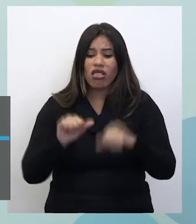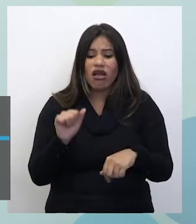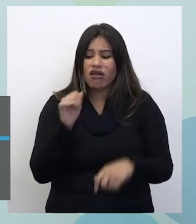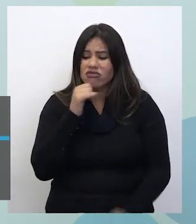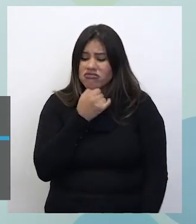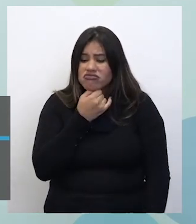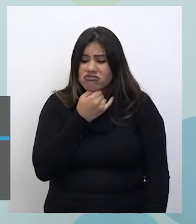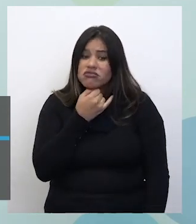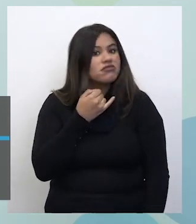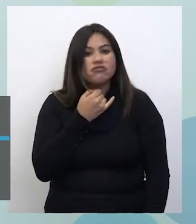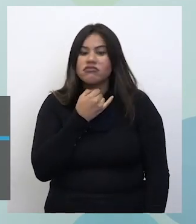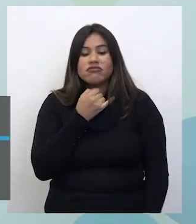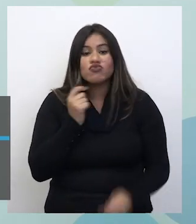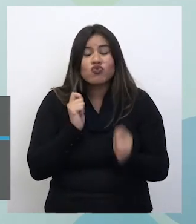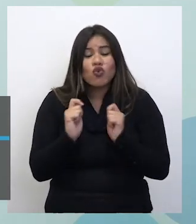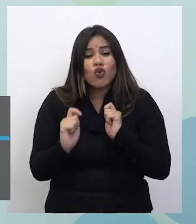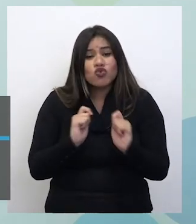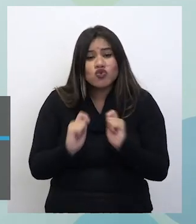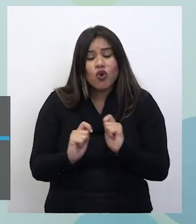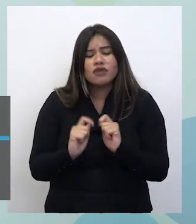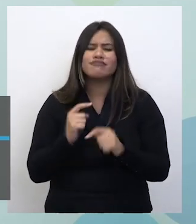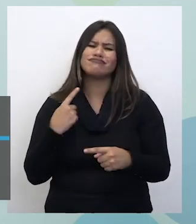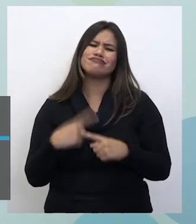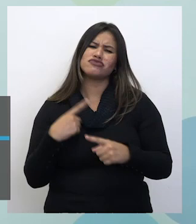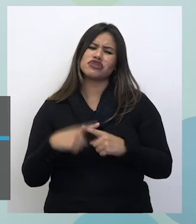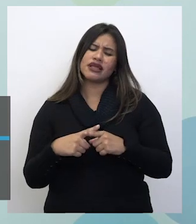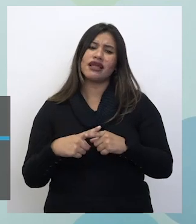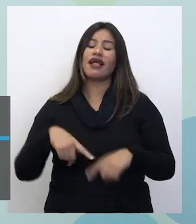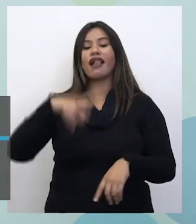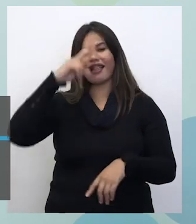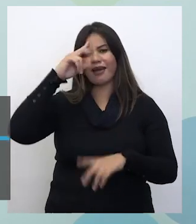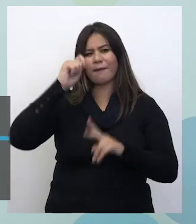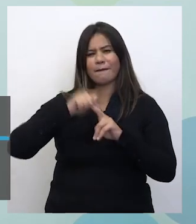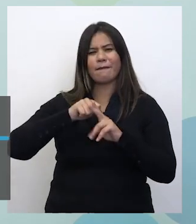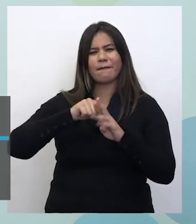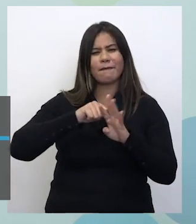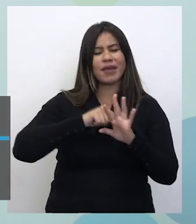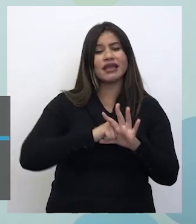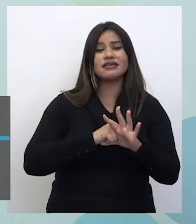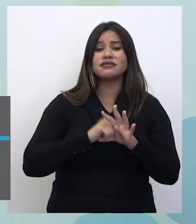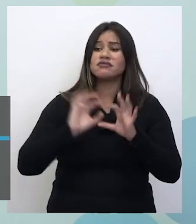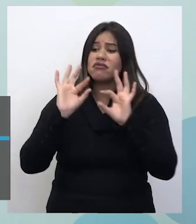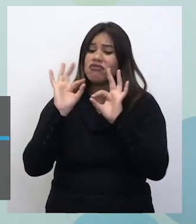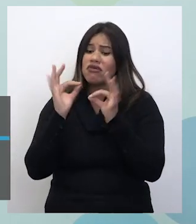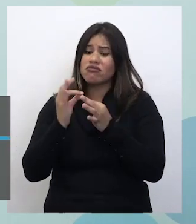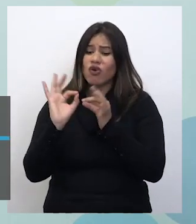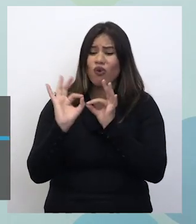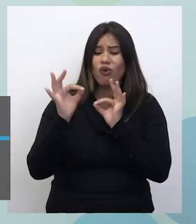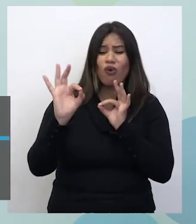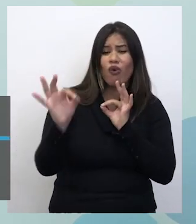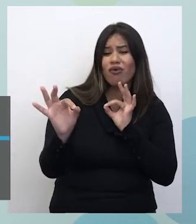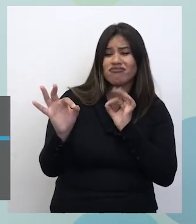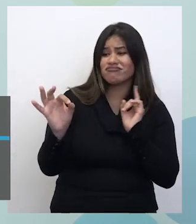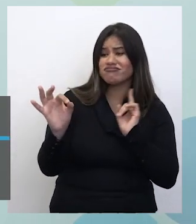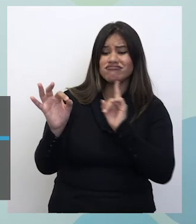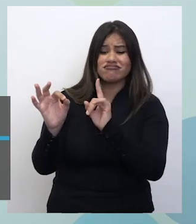frustração? Porque eu disse para vocês que eu tenho ficado já há alguns meses sem poder ver os meus pais. E isso tem me deixado